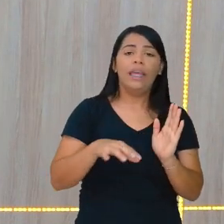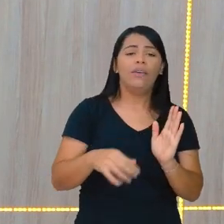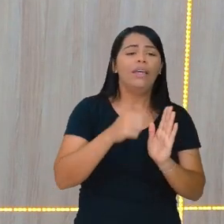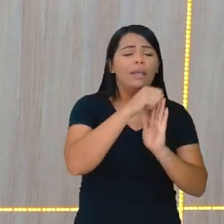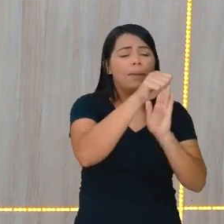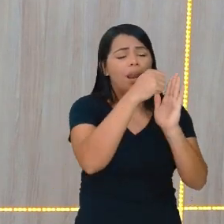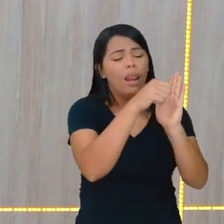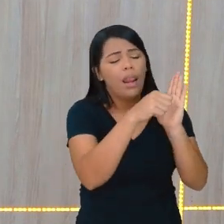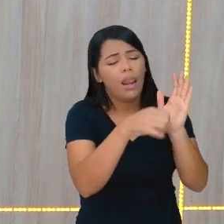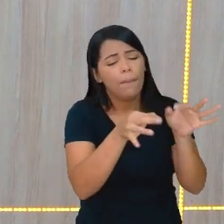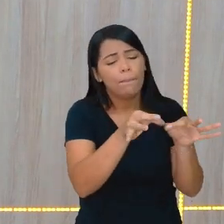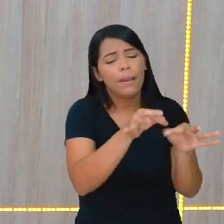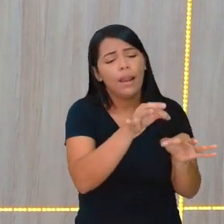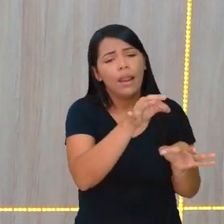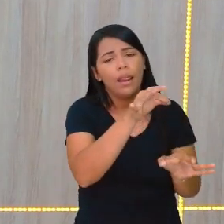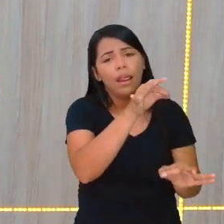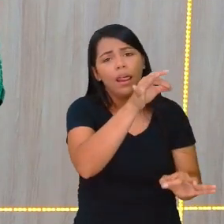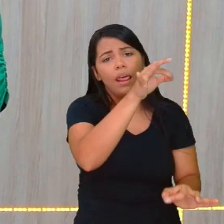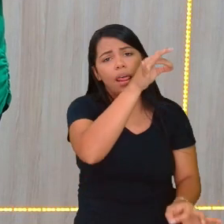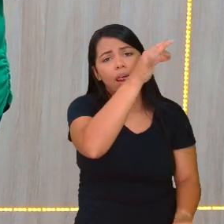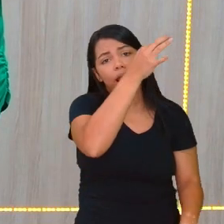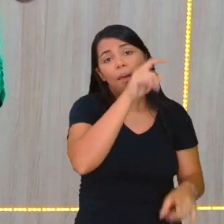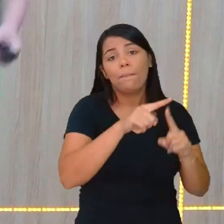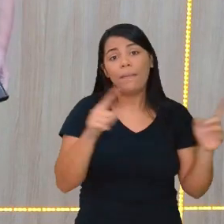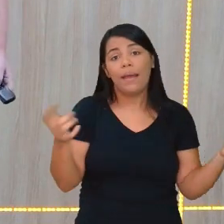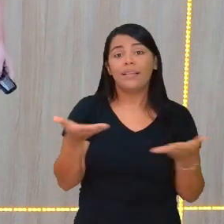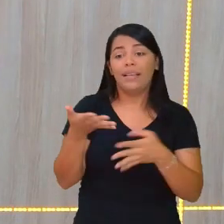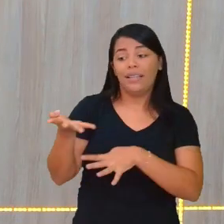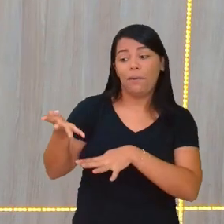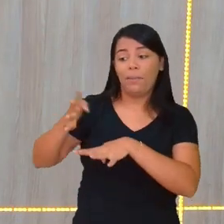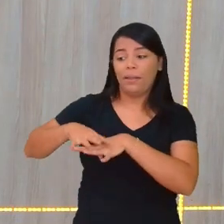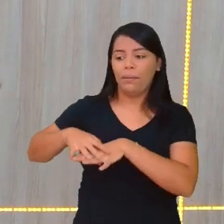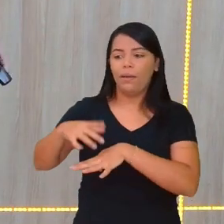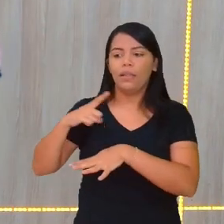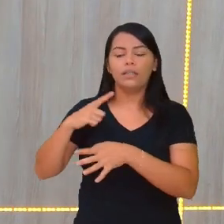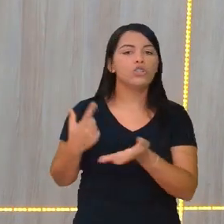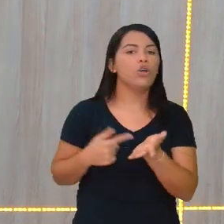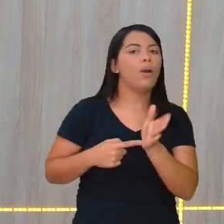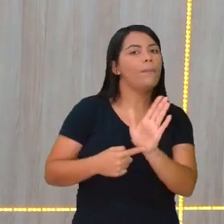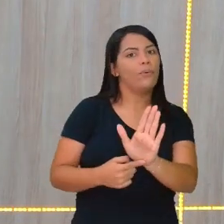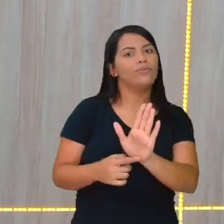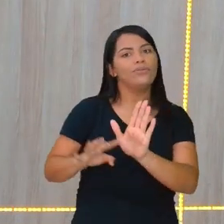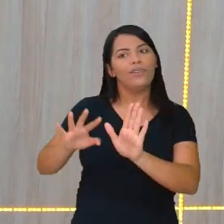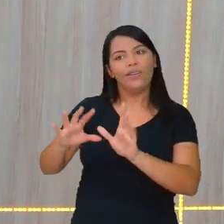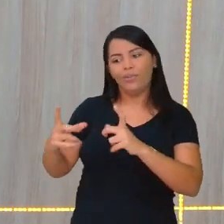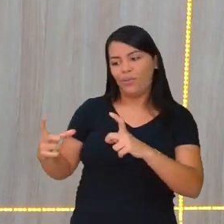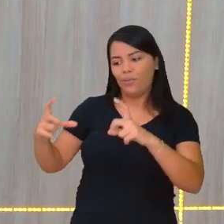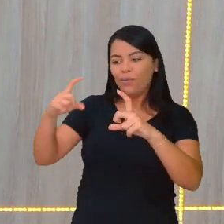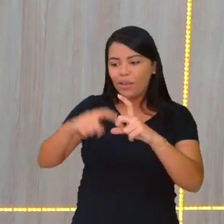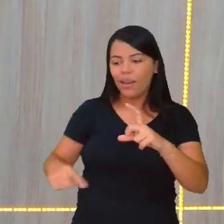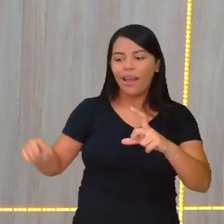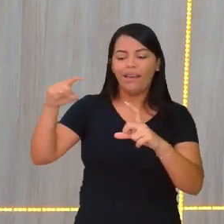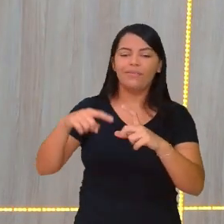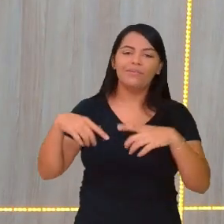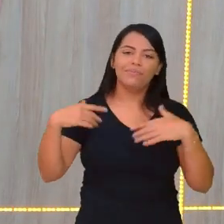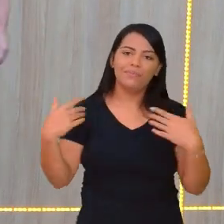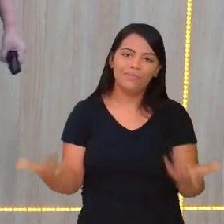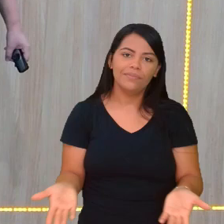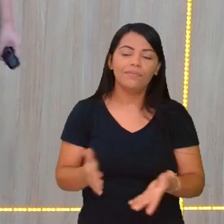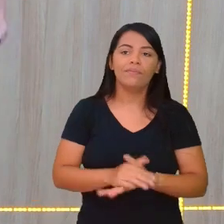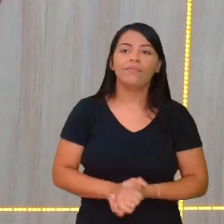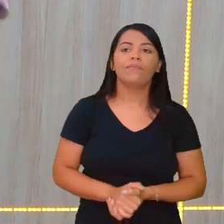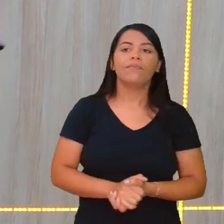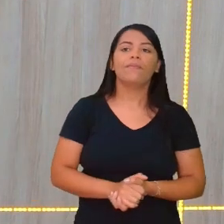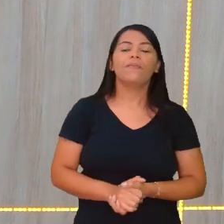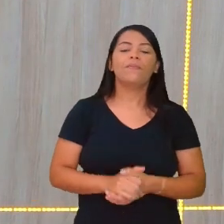numa fotografia, eu só estou no gráfico, né? Fazendo analogia à fotografia. Bom, feito isso, vamos